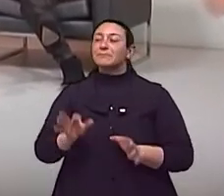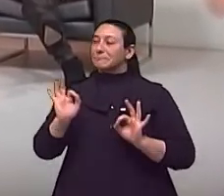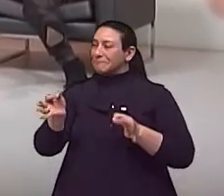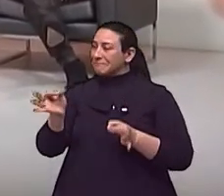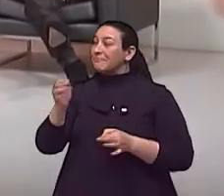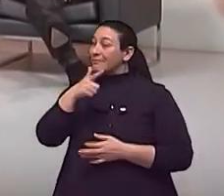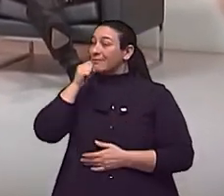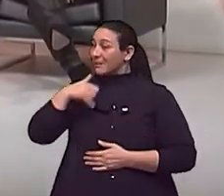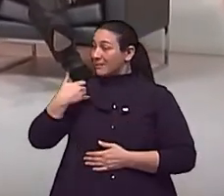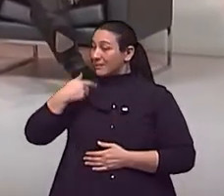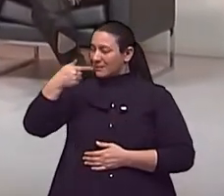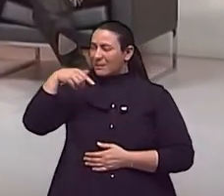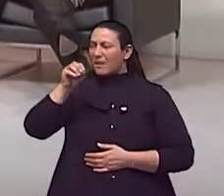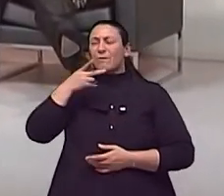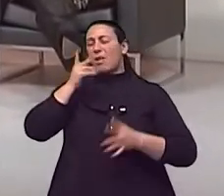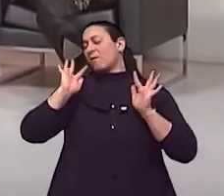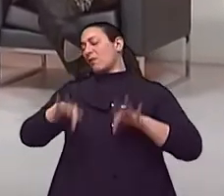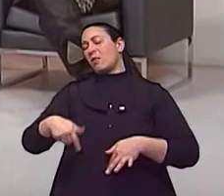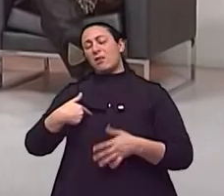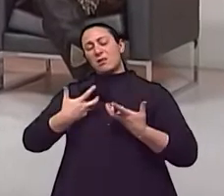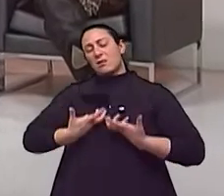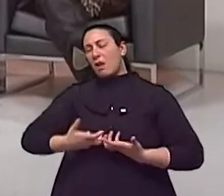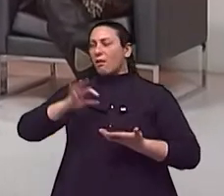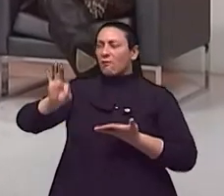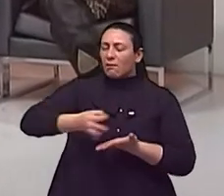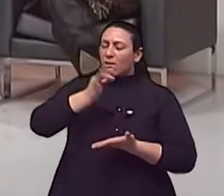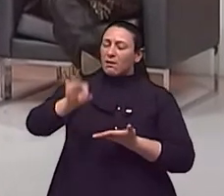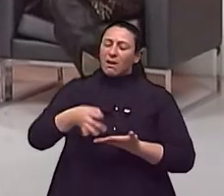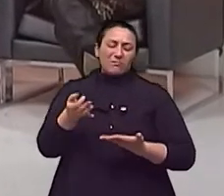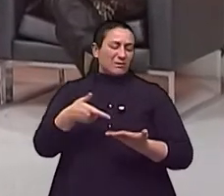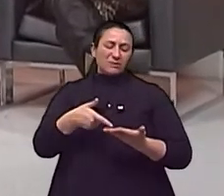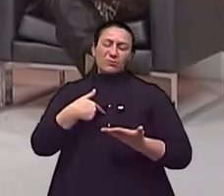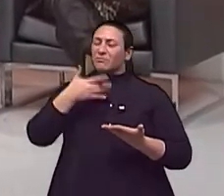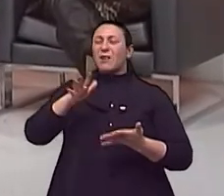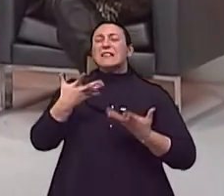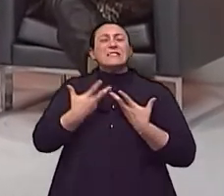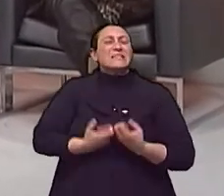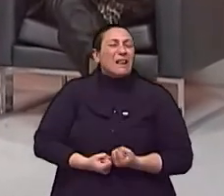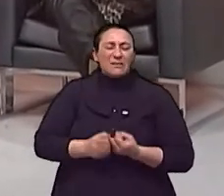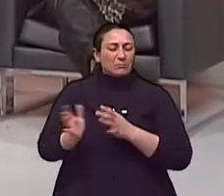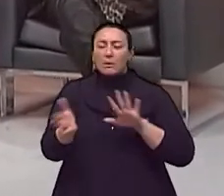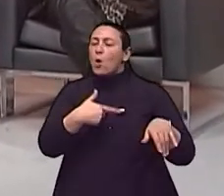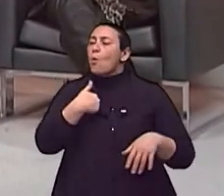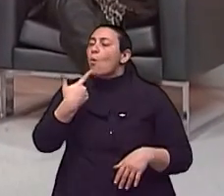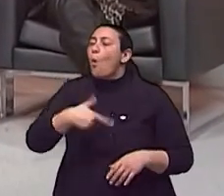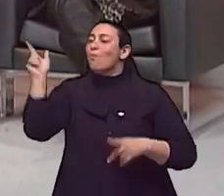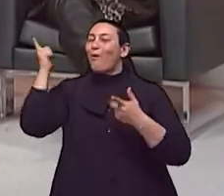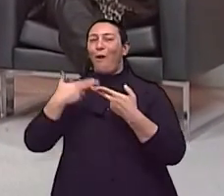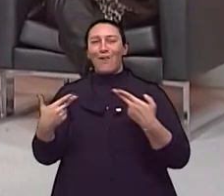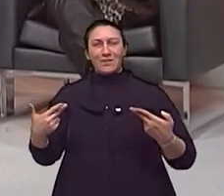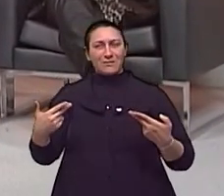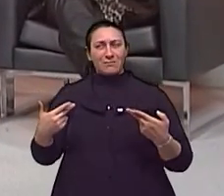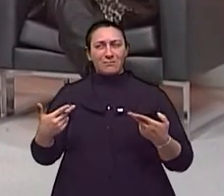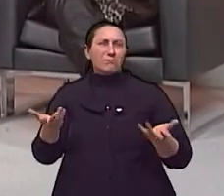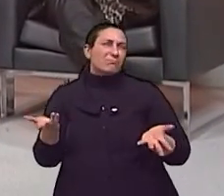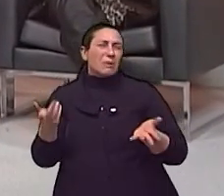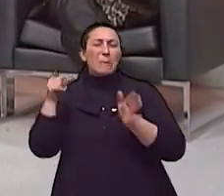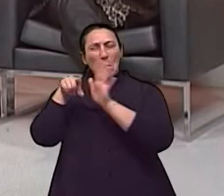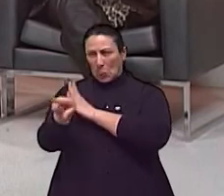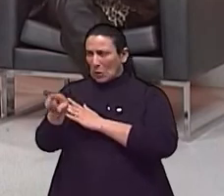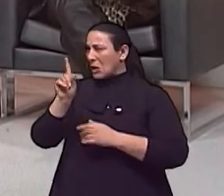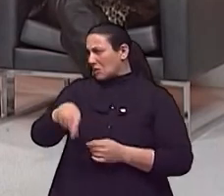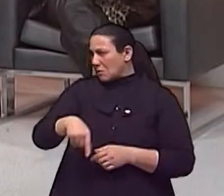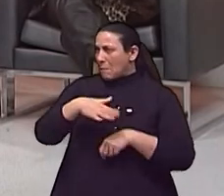eu e ela disse não quero bordar mais mas não vou ficar parado eu vou fazer outra coisa claro isso é mais feminino